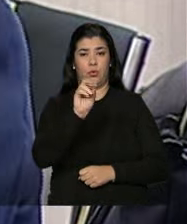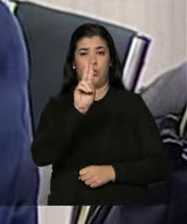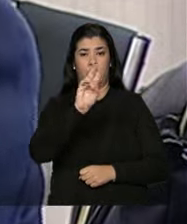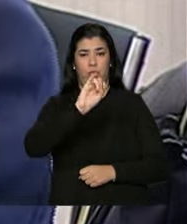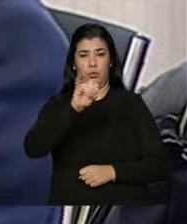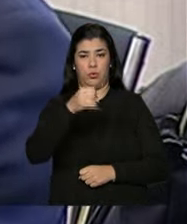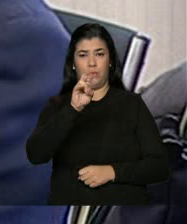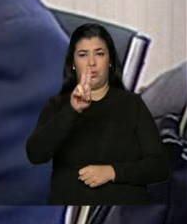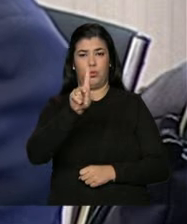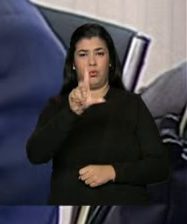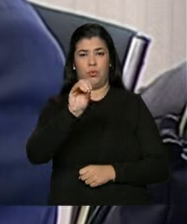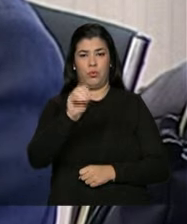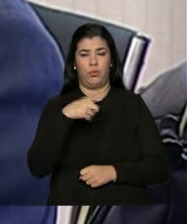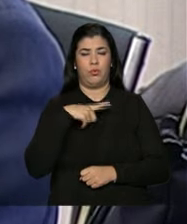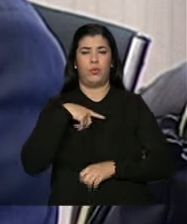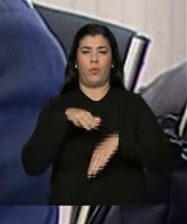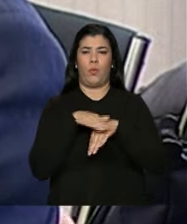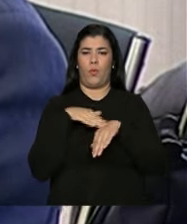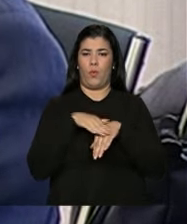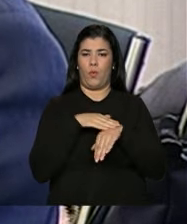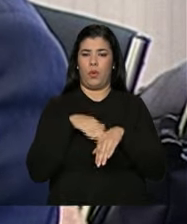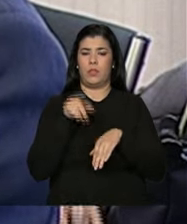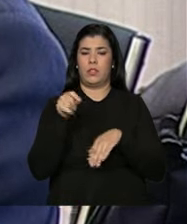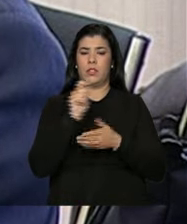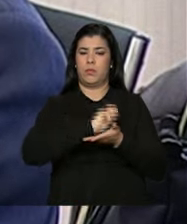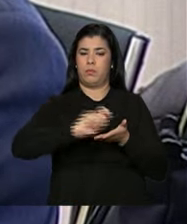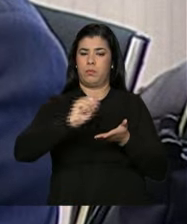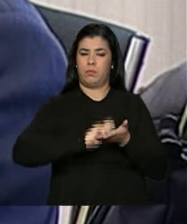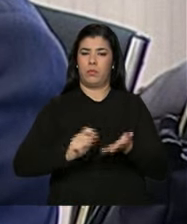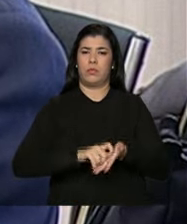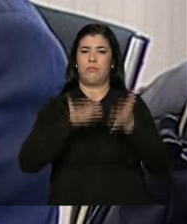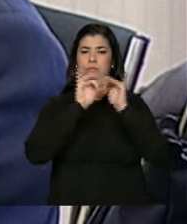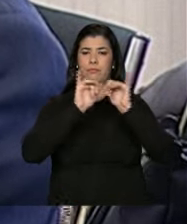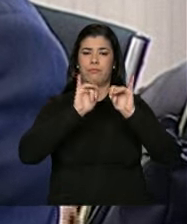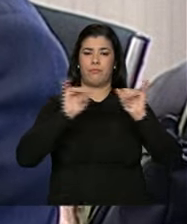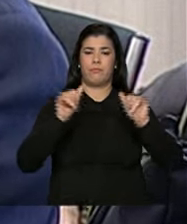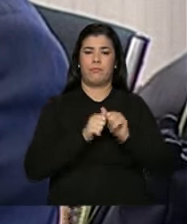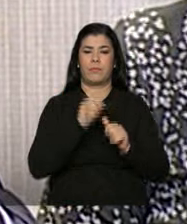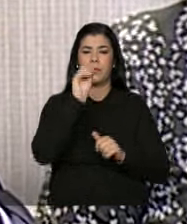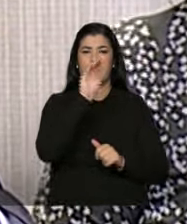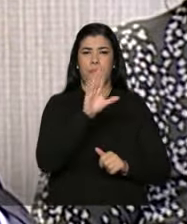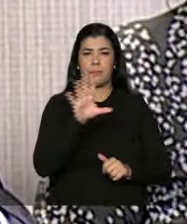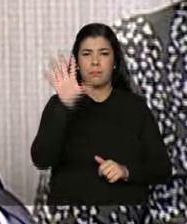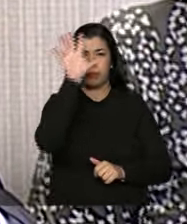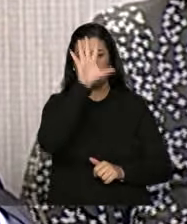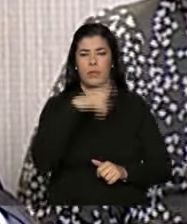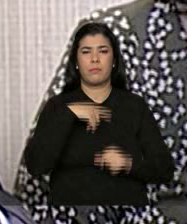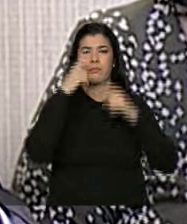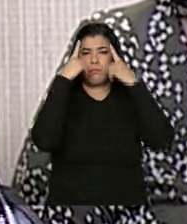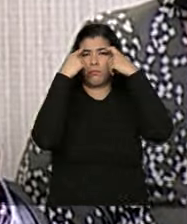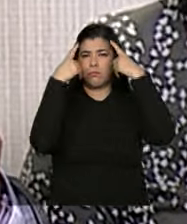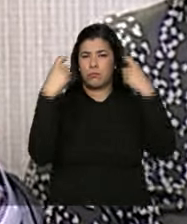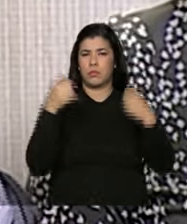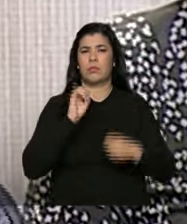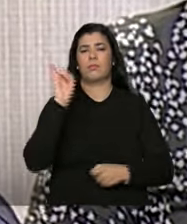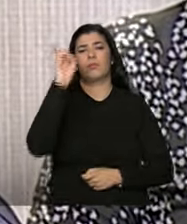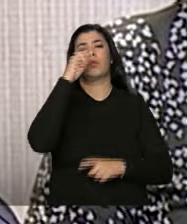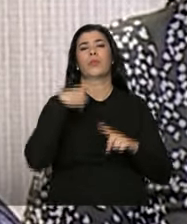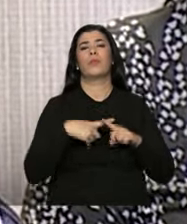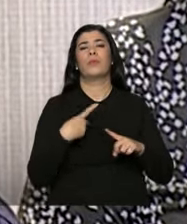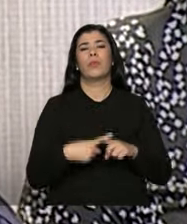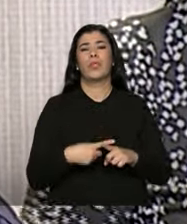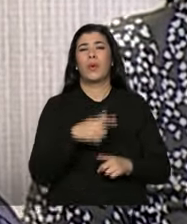desse desse encontro, as suas informações, o mapa da violência é de extrema importância, Angélica, porque